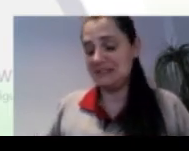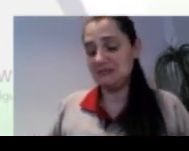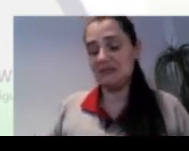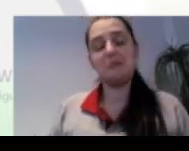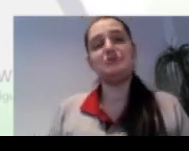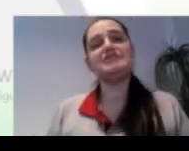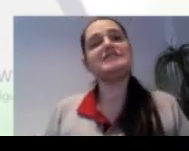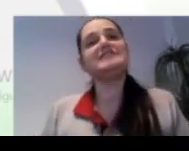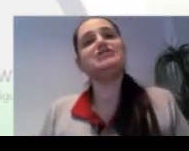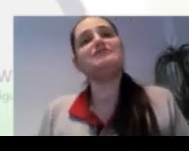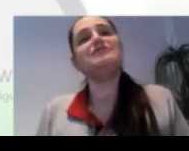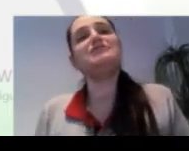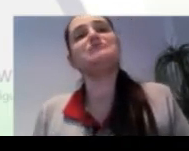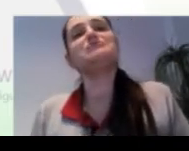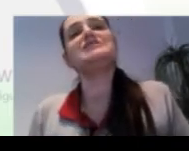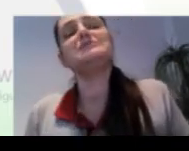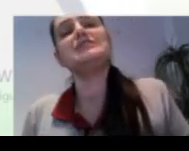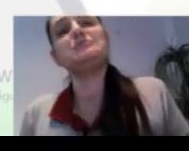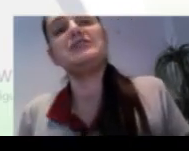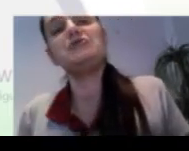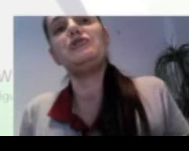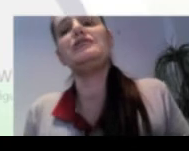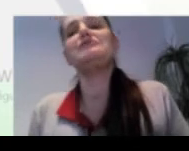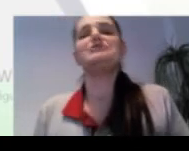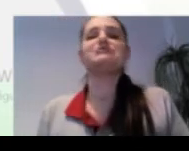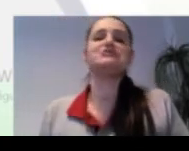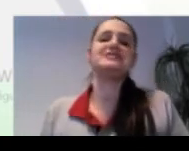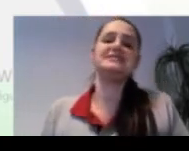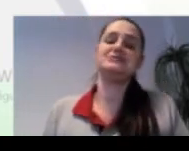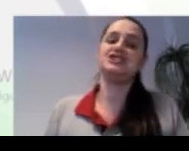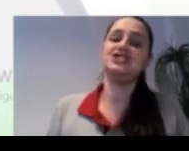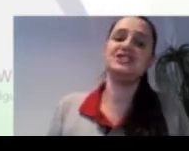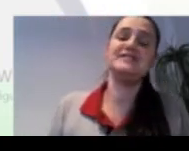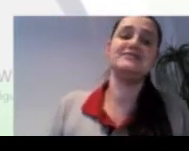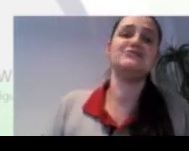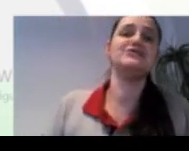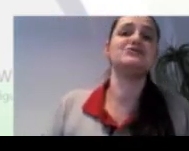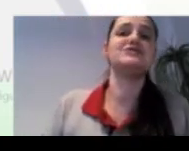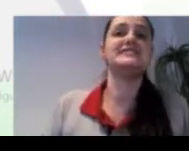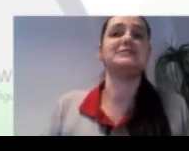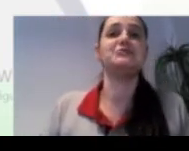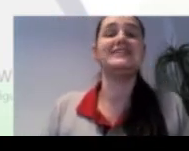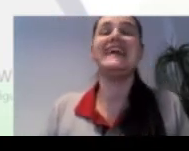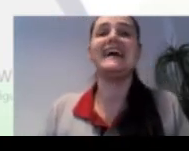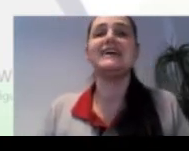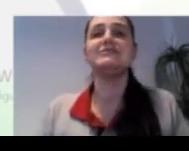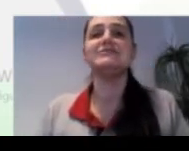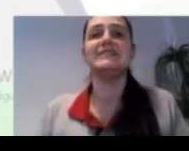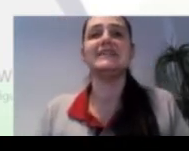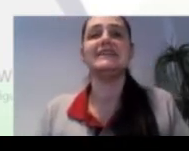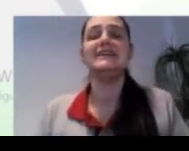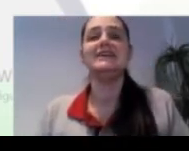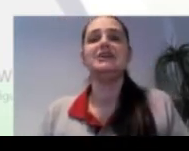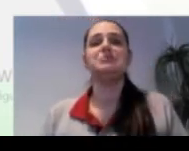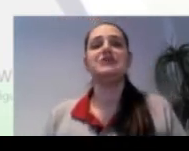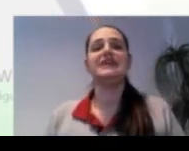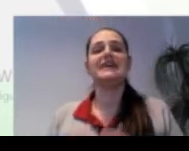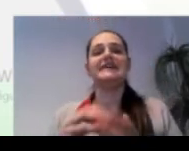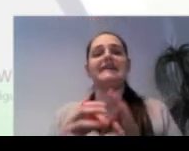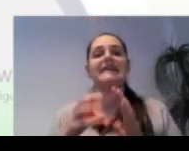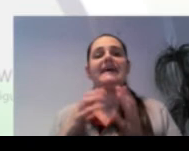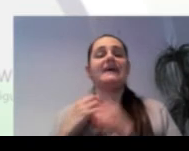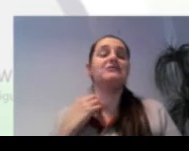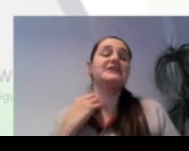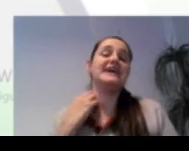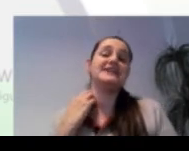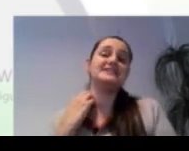extremamente específico e é por isso que existe vírus do sistema respiratório, vírus do sistema digestivo, vírus do sistema urinário, né?